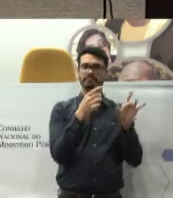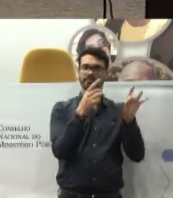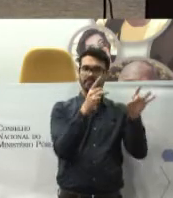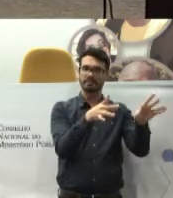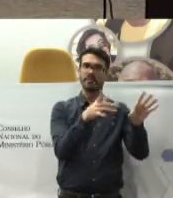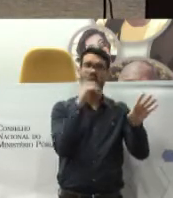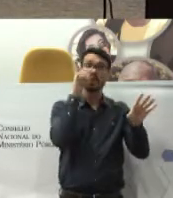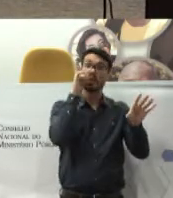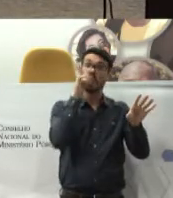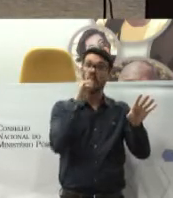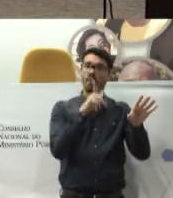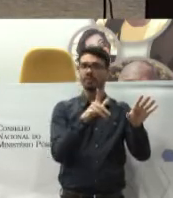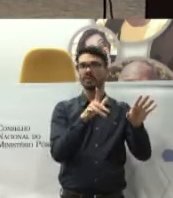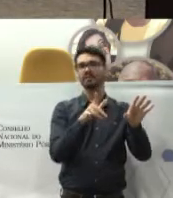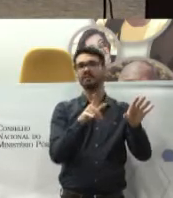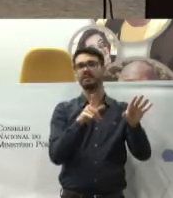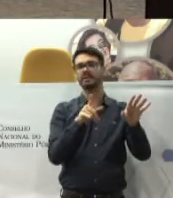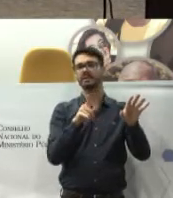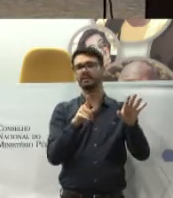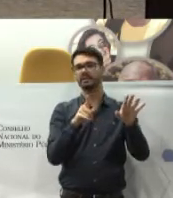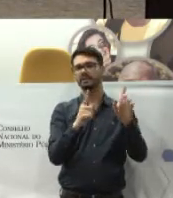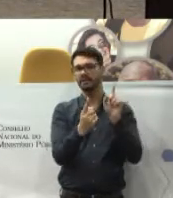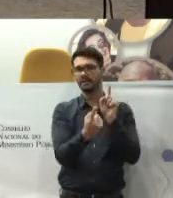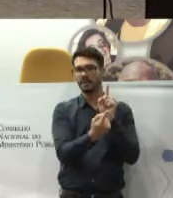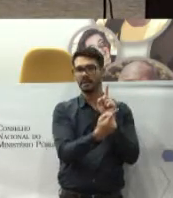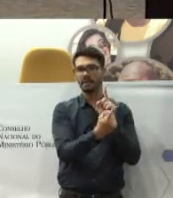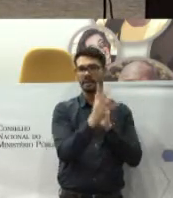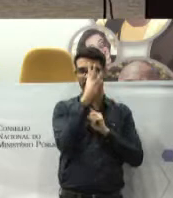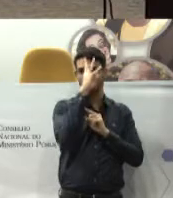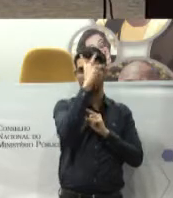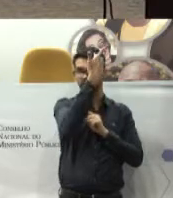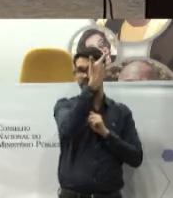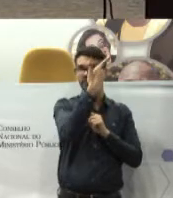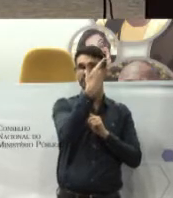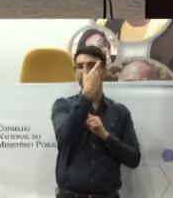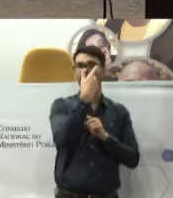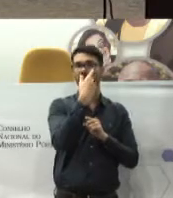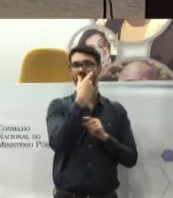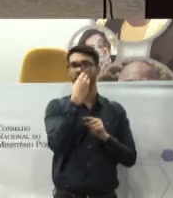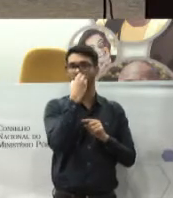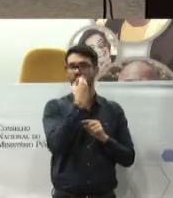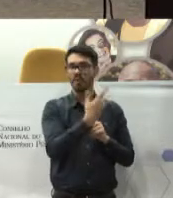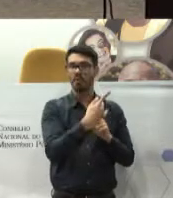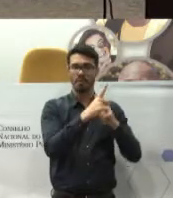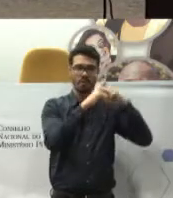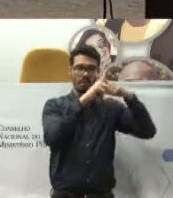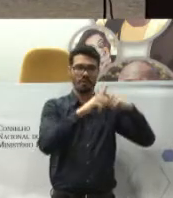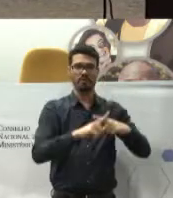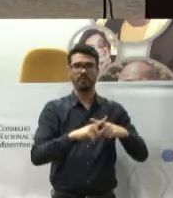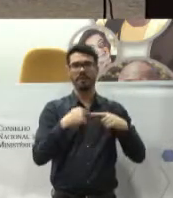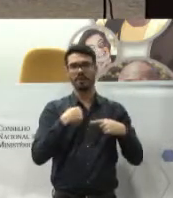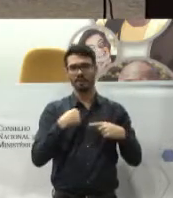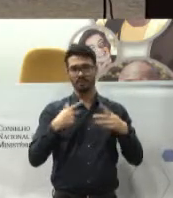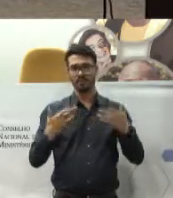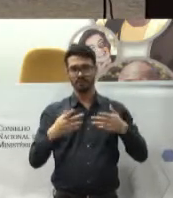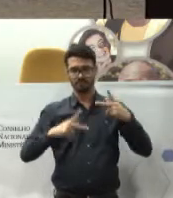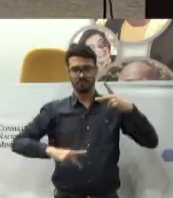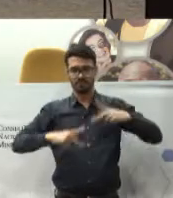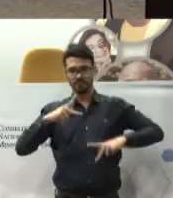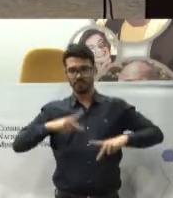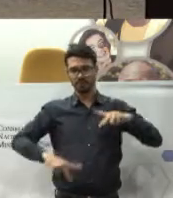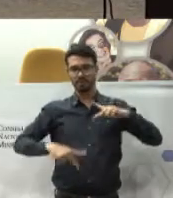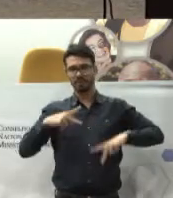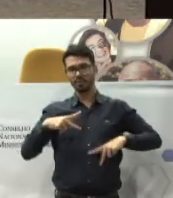poder atingir o tratamento adequado do conflito. E eu me pergunto, como promotor de justiça, que já trabalhou em milhares de